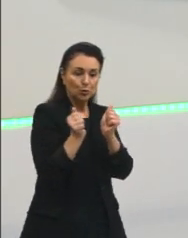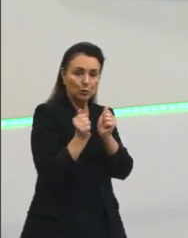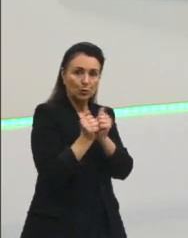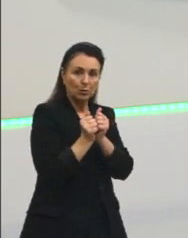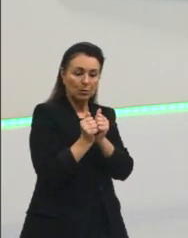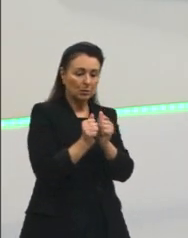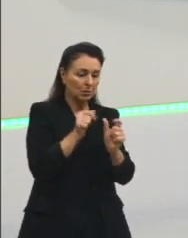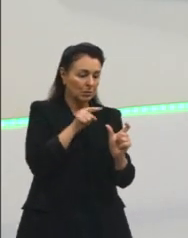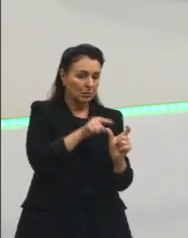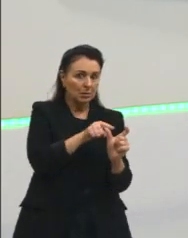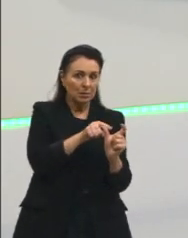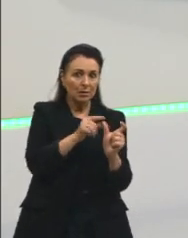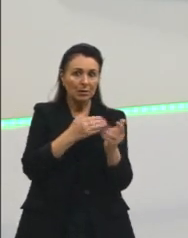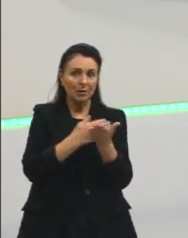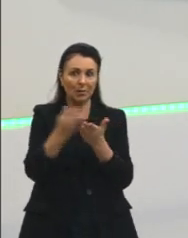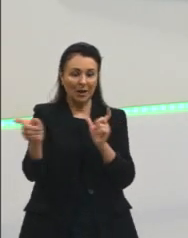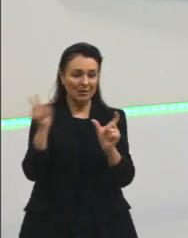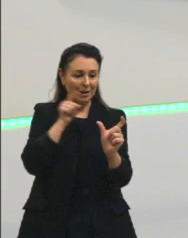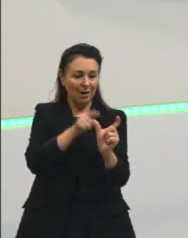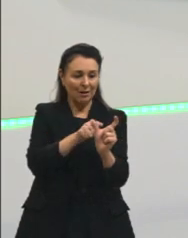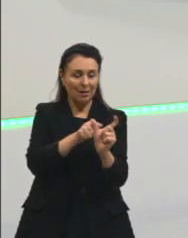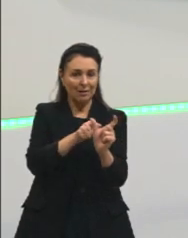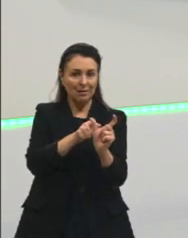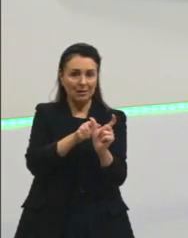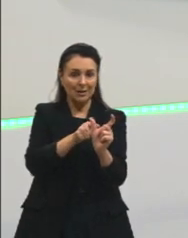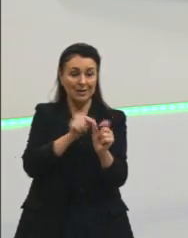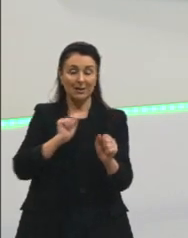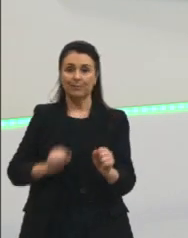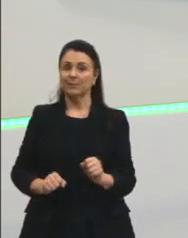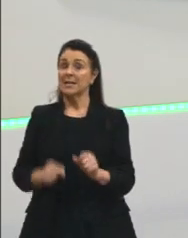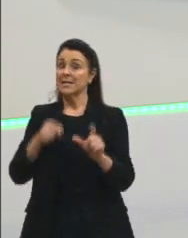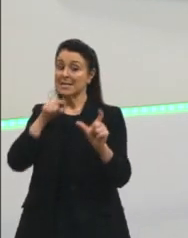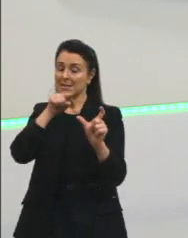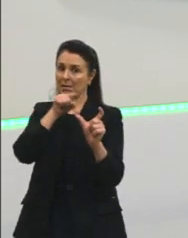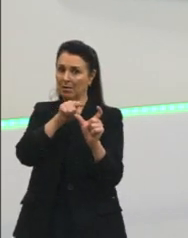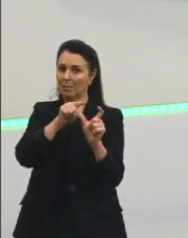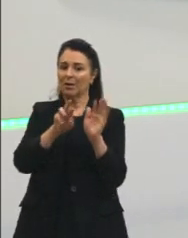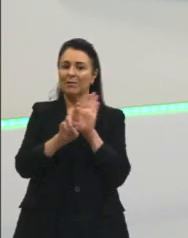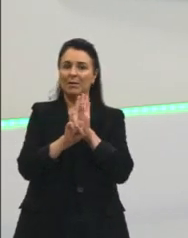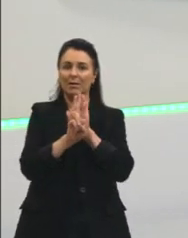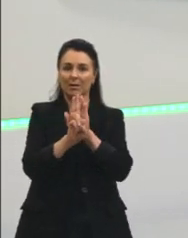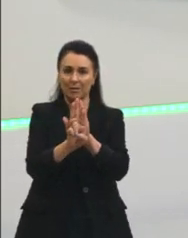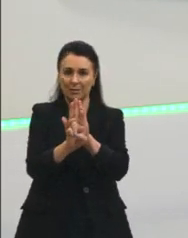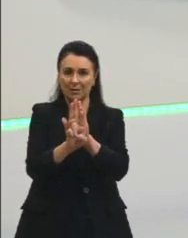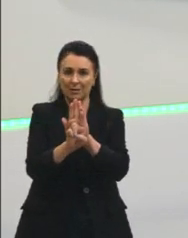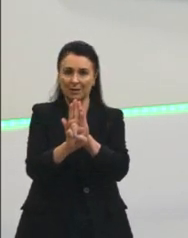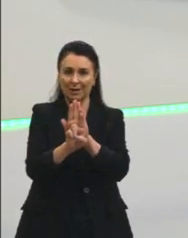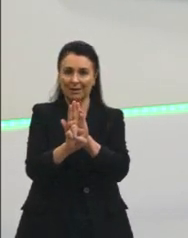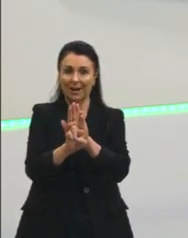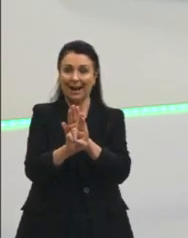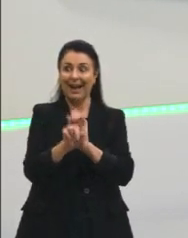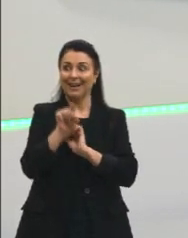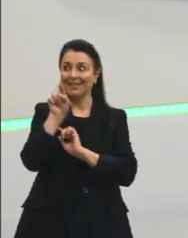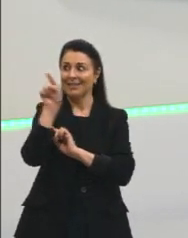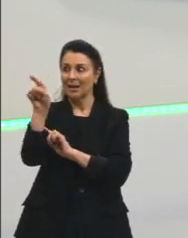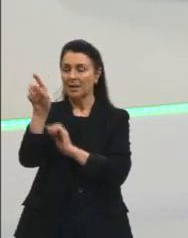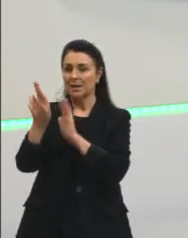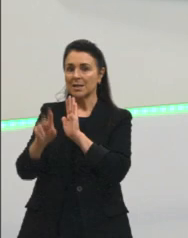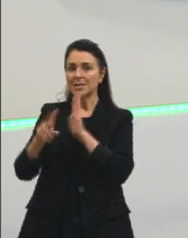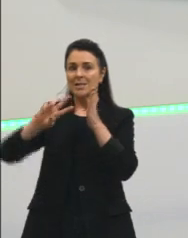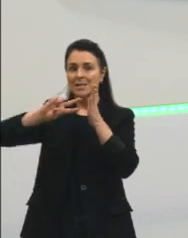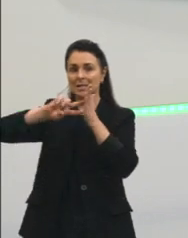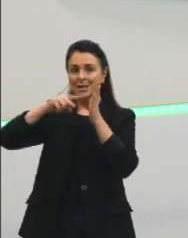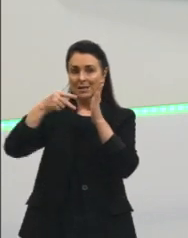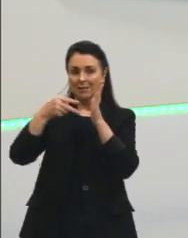uma palavra e que essa palavra representa este significado tá